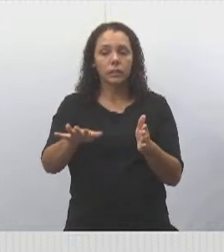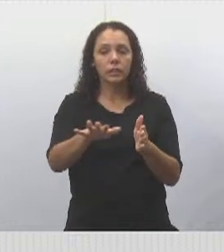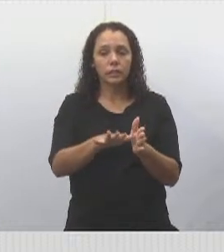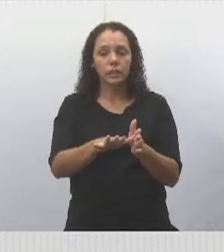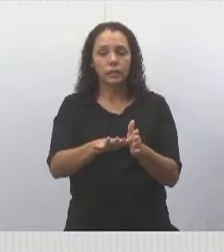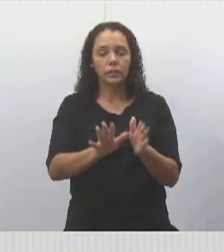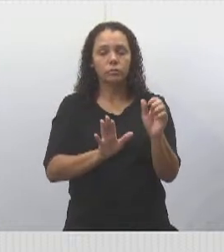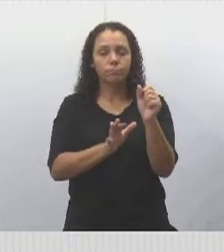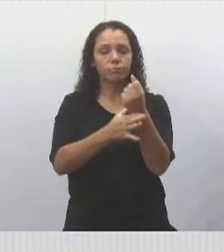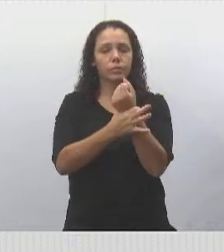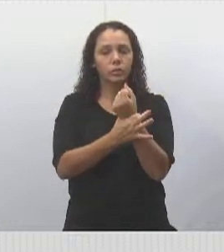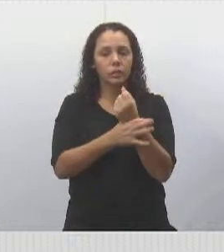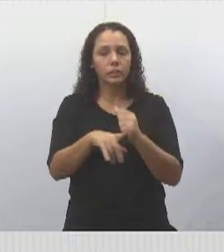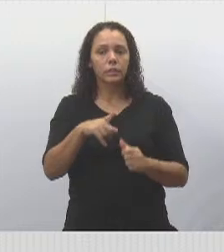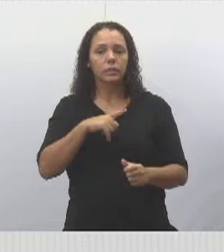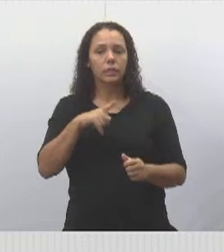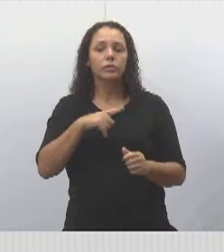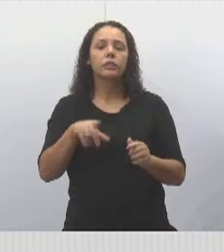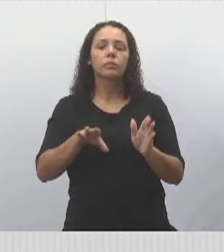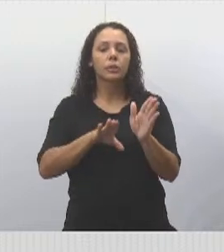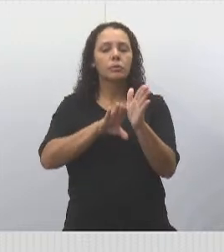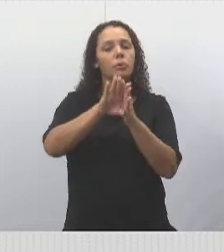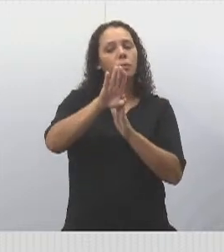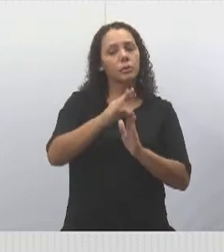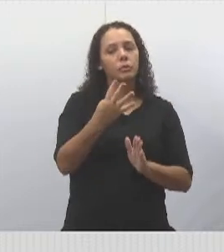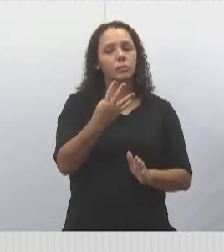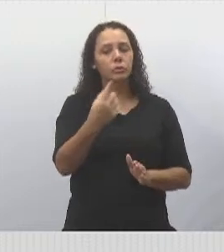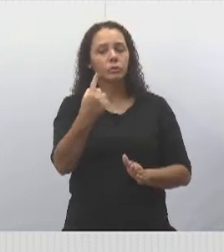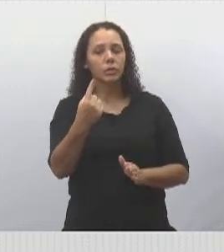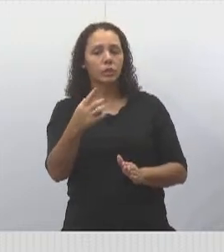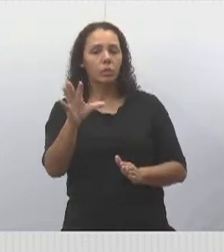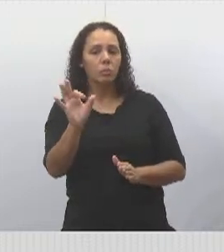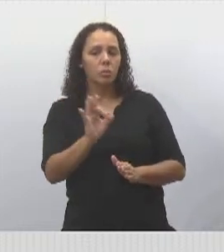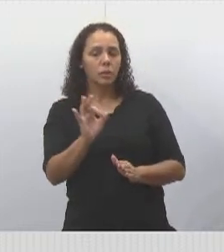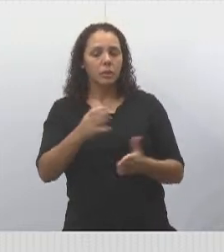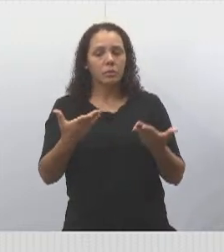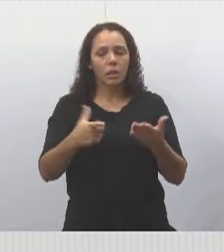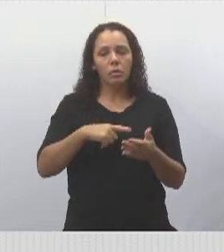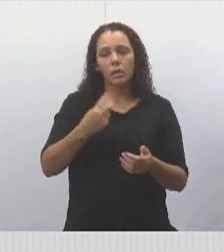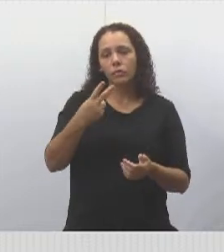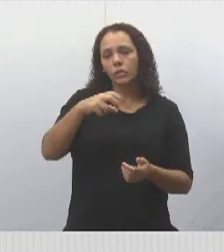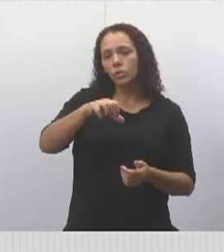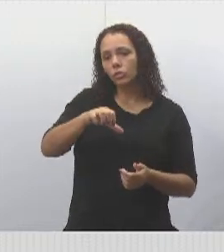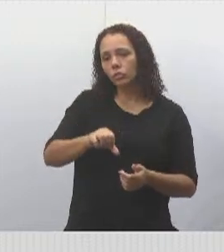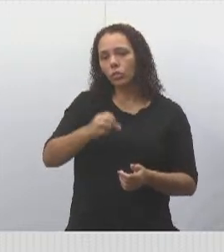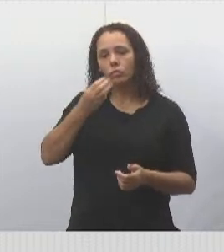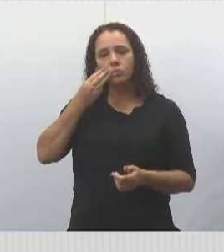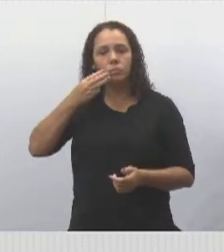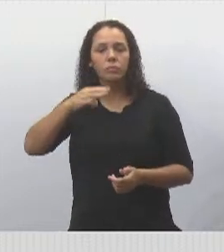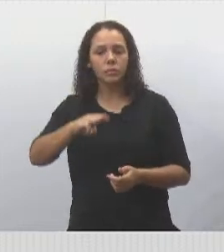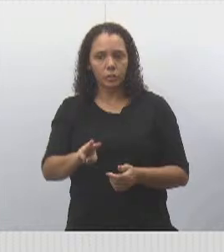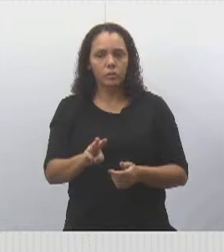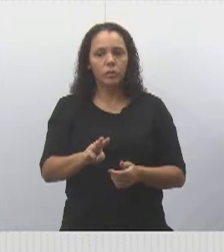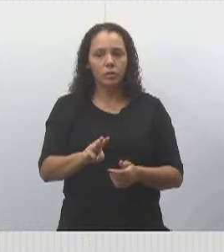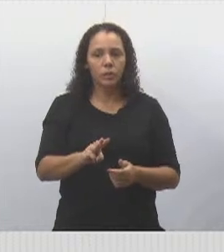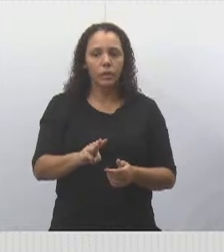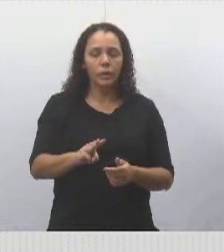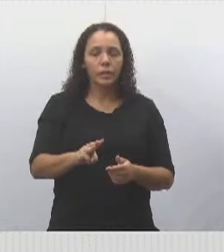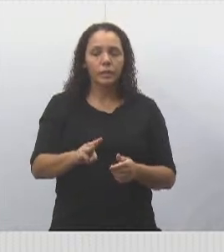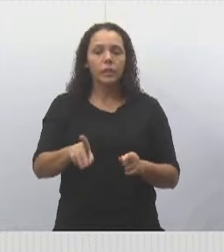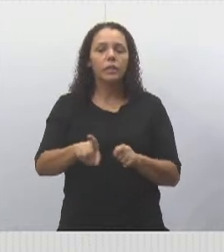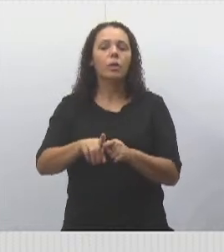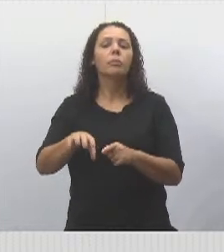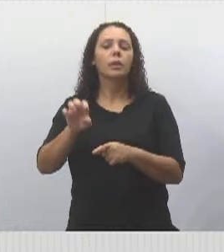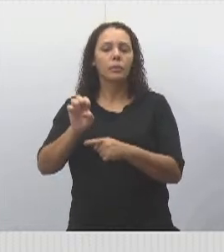Secretaria de Segurança, a gente teve um incremento de 41%, chegando a 29 milhões, além de uma parte